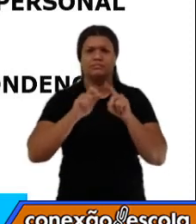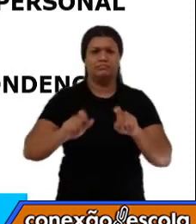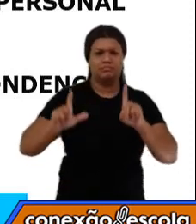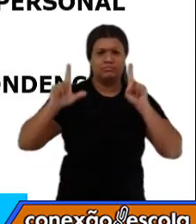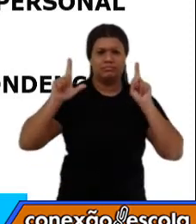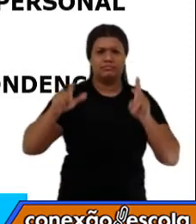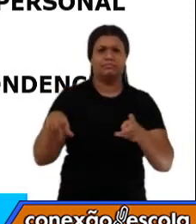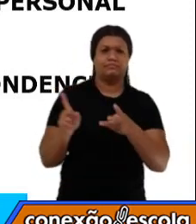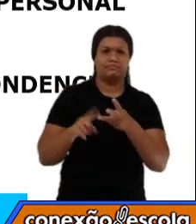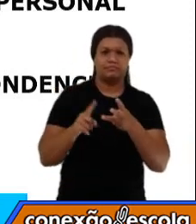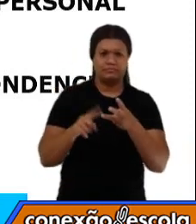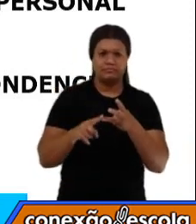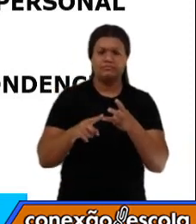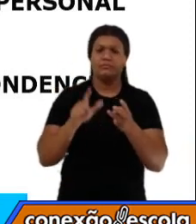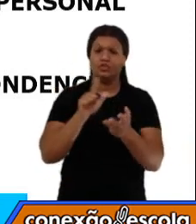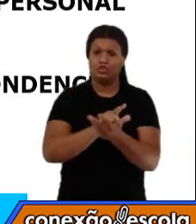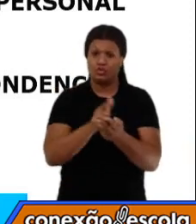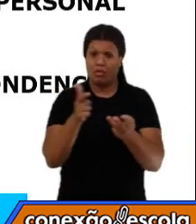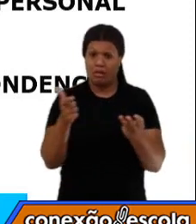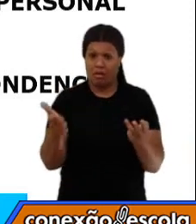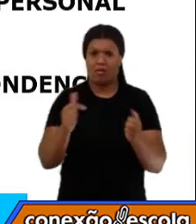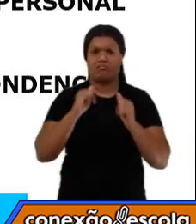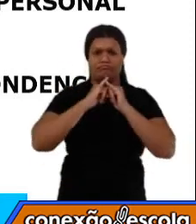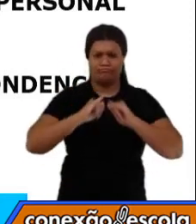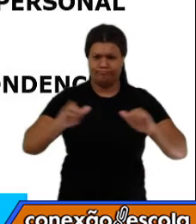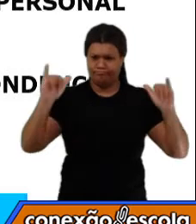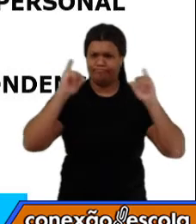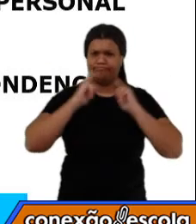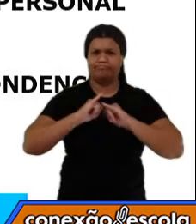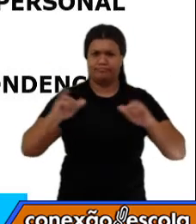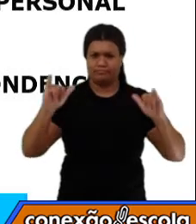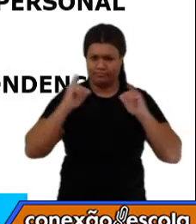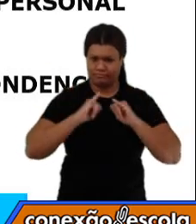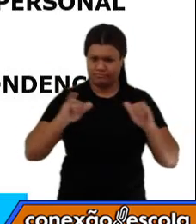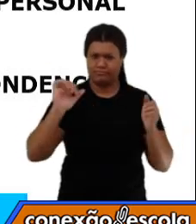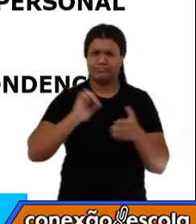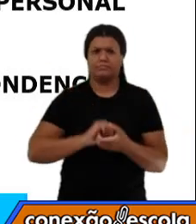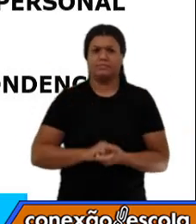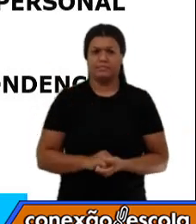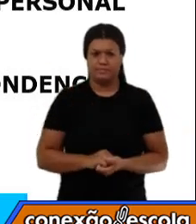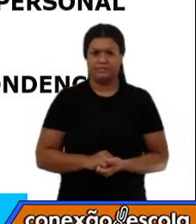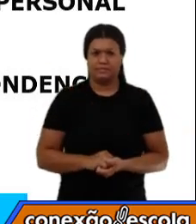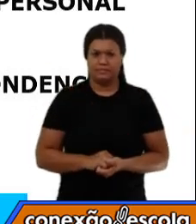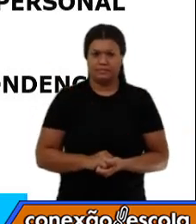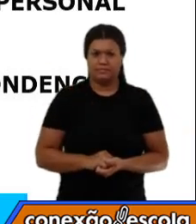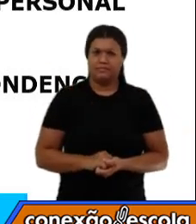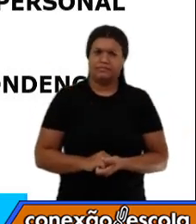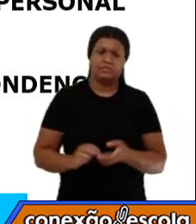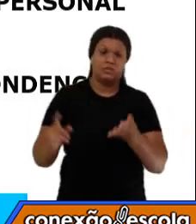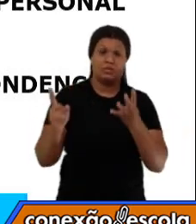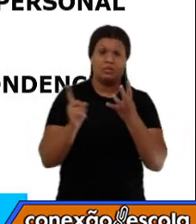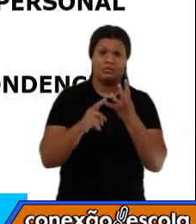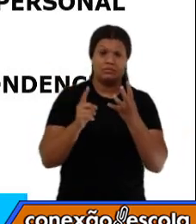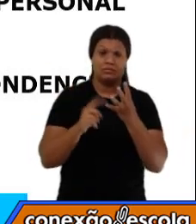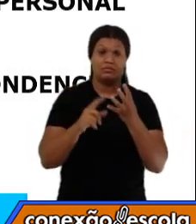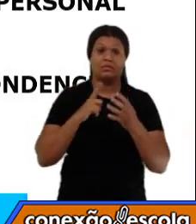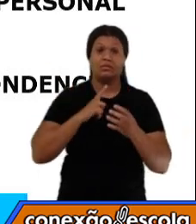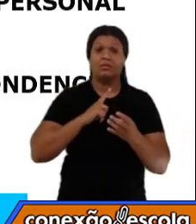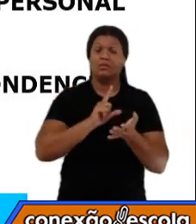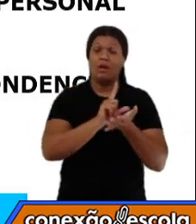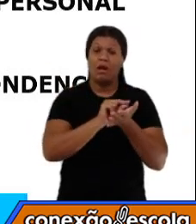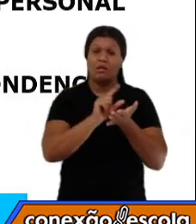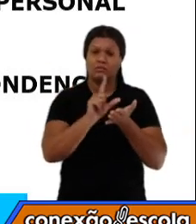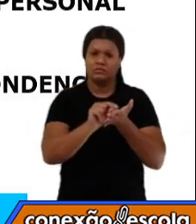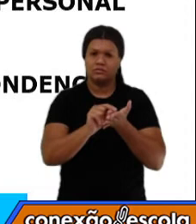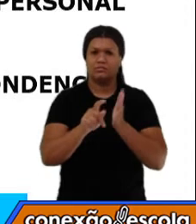as reportagens de jornal, que são as newspapers reports. Eu tenho os artigos de jornal,